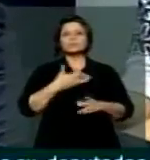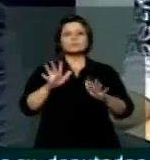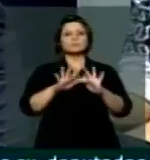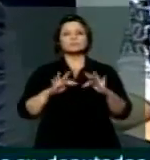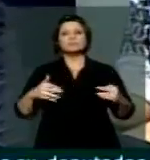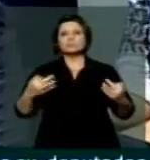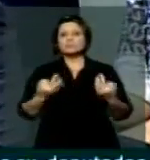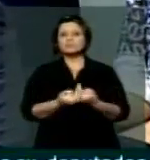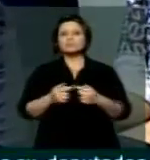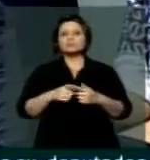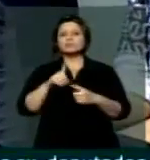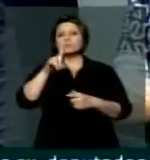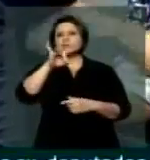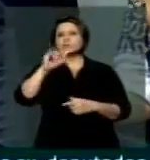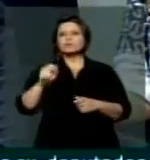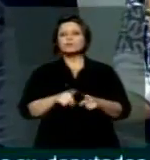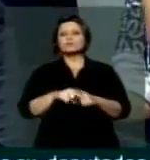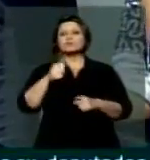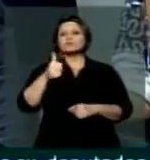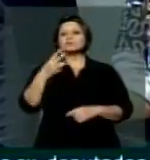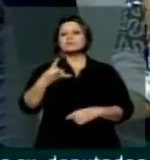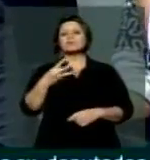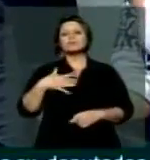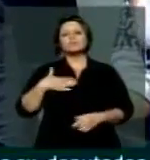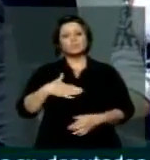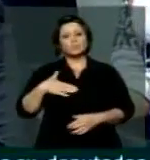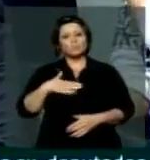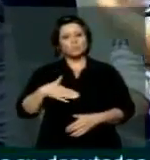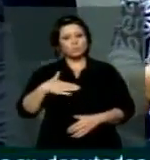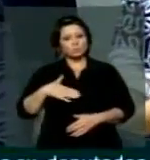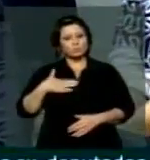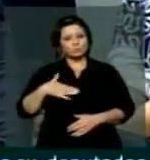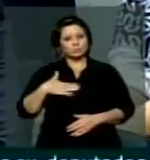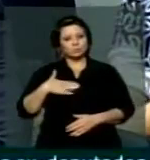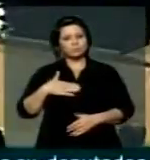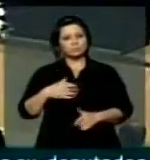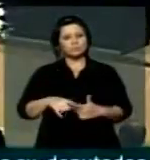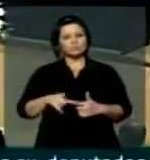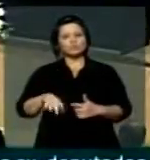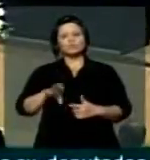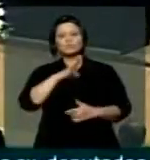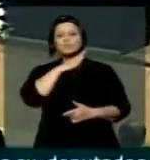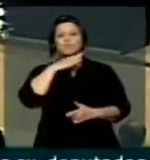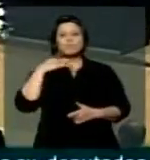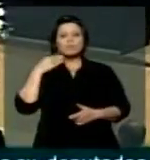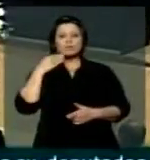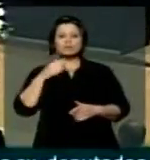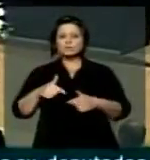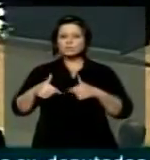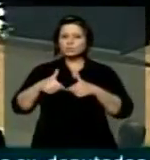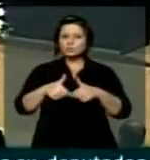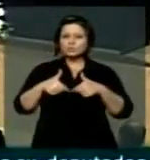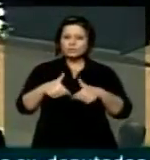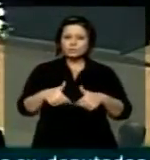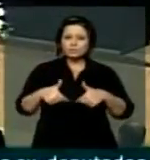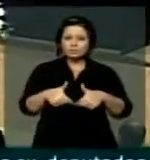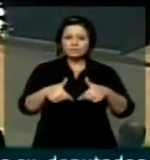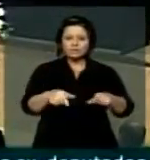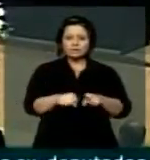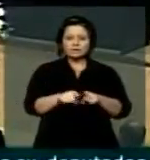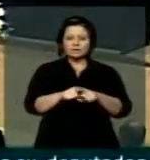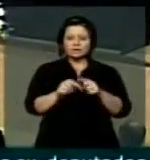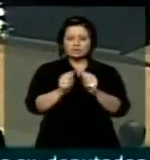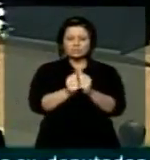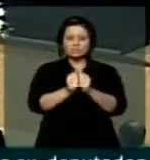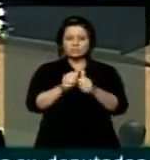familiares que naquele dia 13 de agosto morreram em serviço por uma causa junto com os